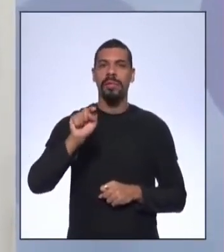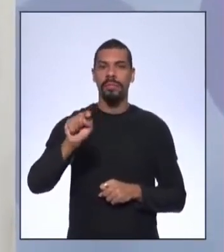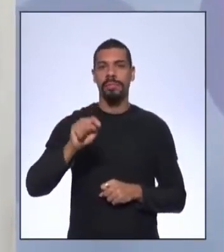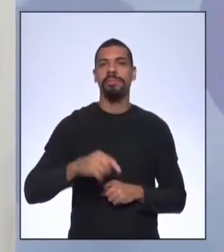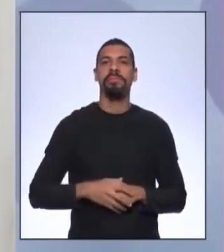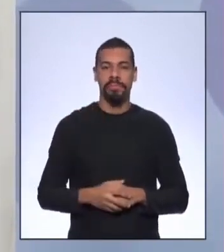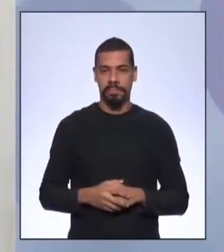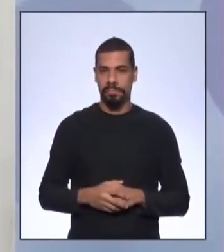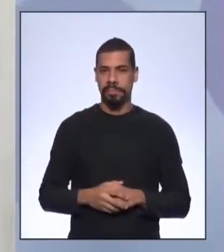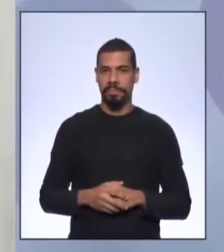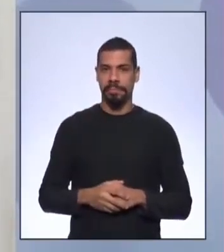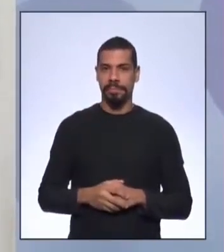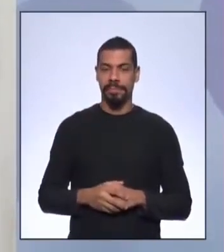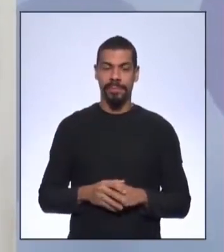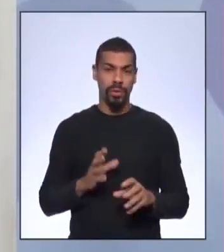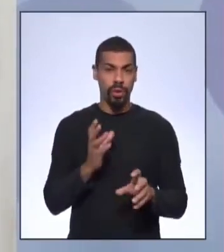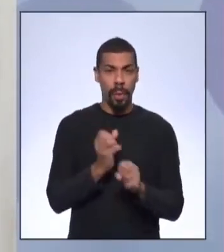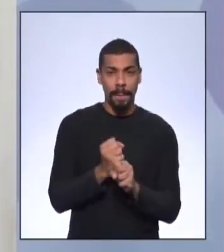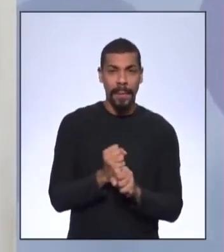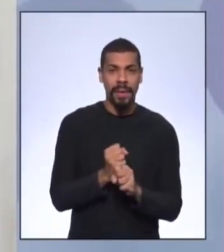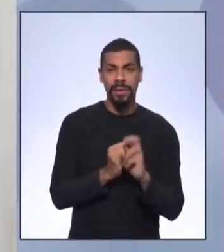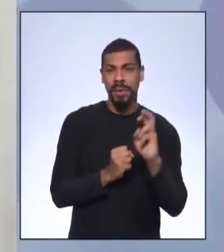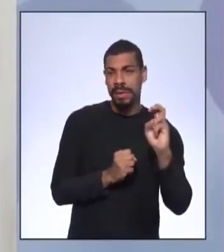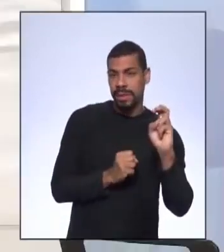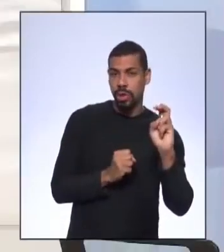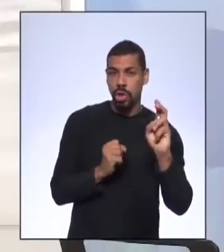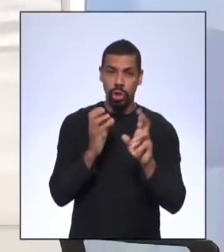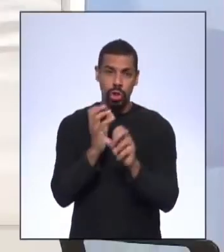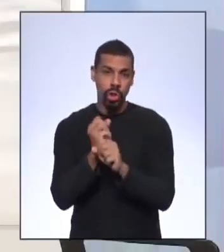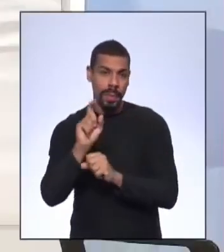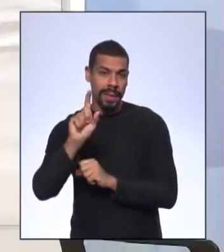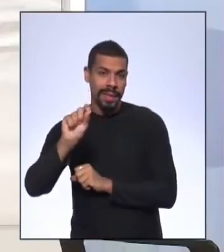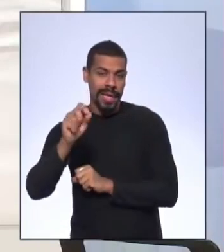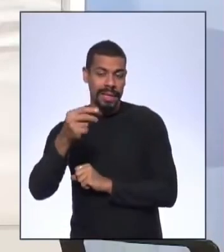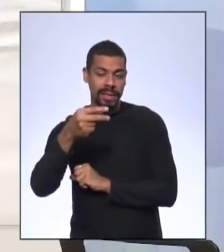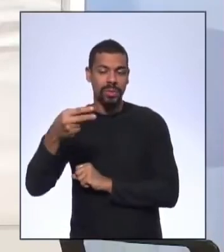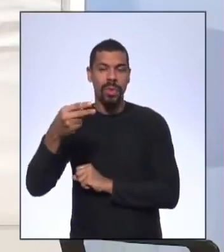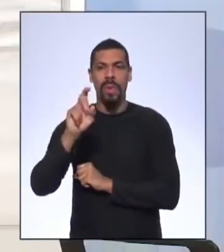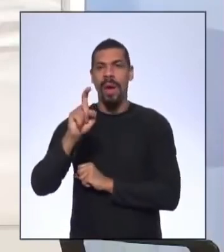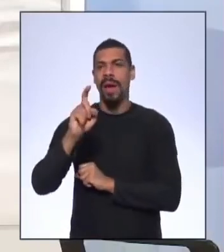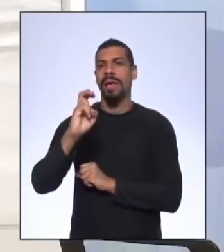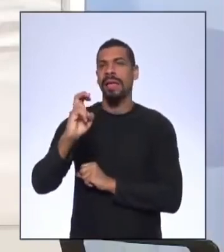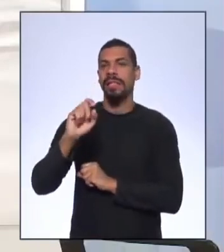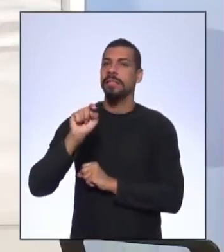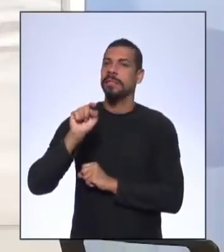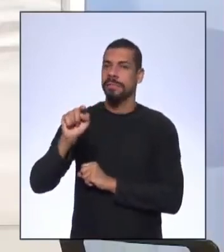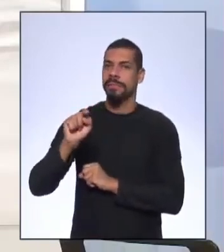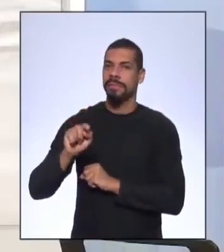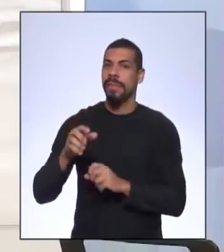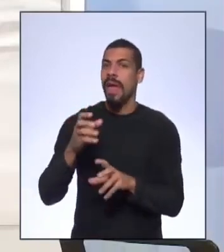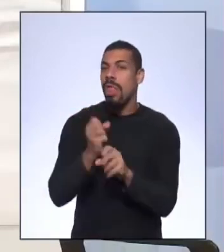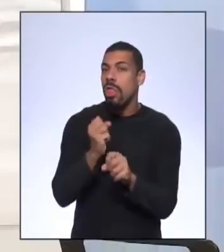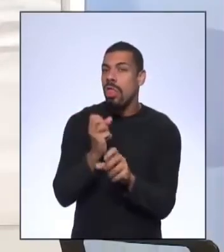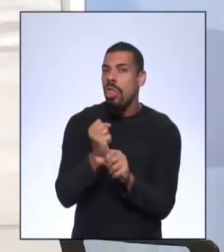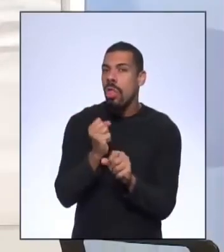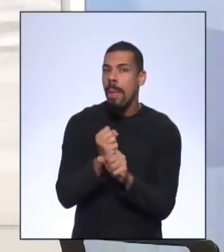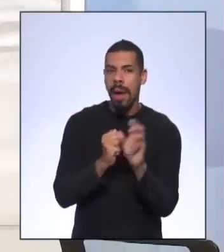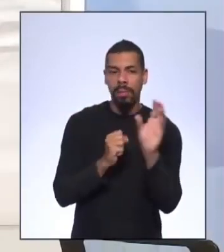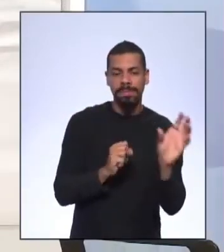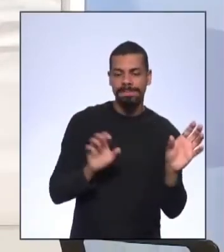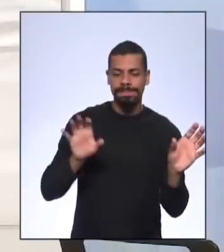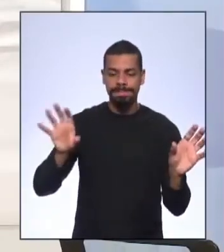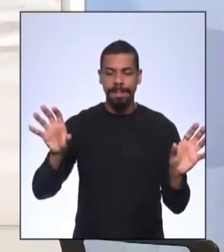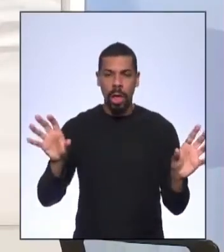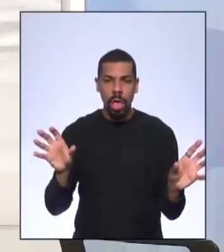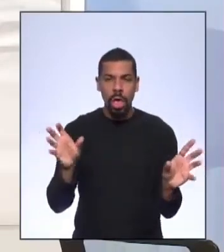consecutivamente 10.000, somando os dois. Toma muito cuidado com isso, tá? A soma dos dois tem que dar os 15, que é o todo,